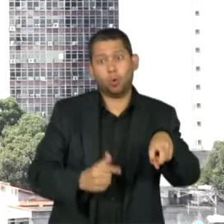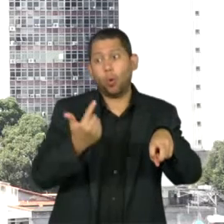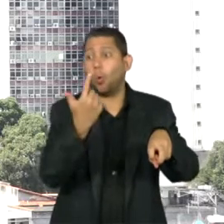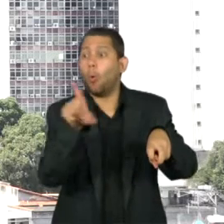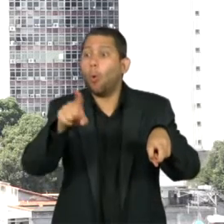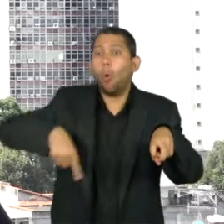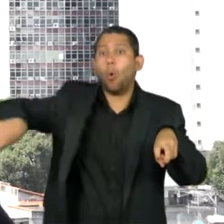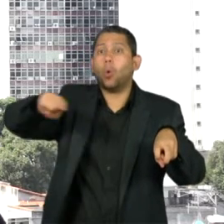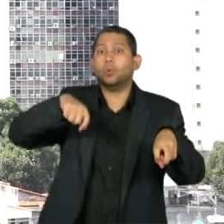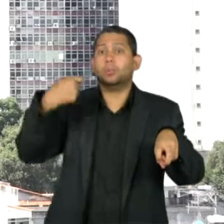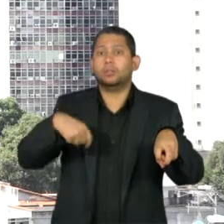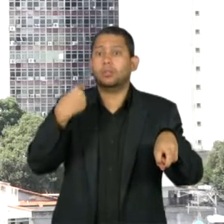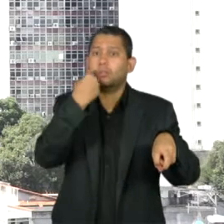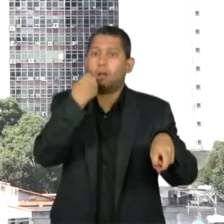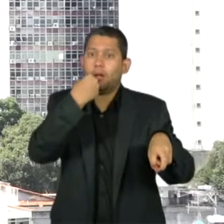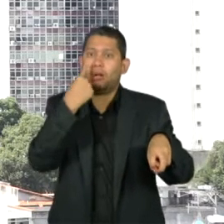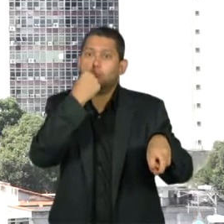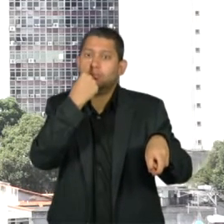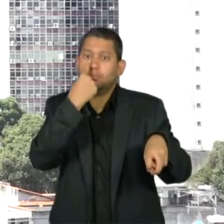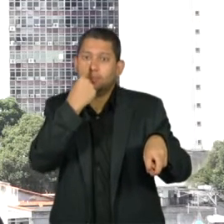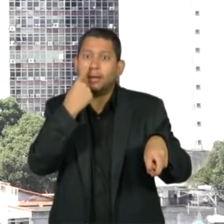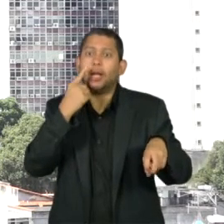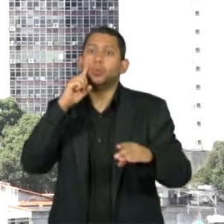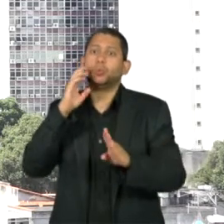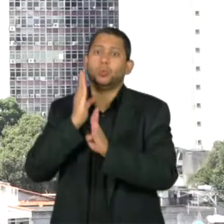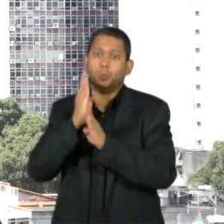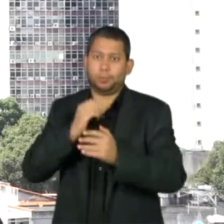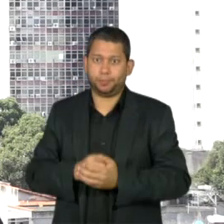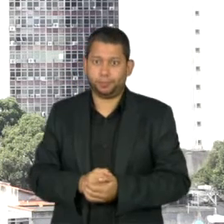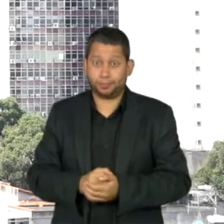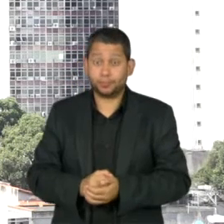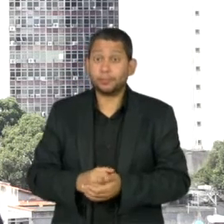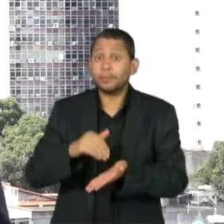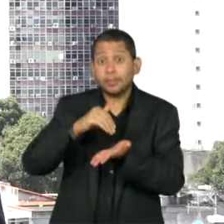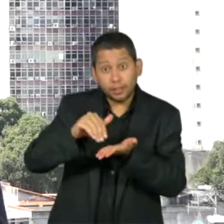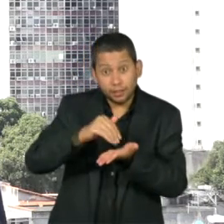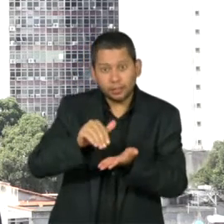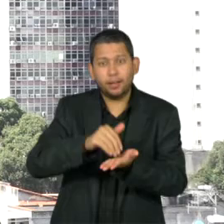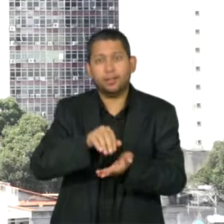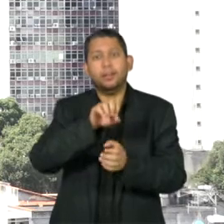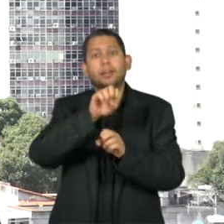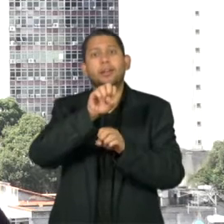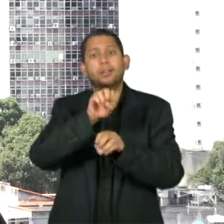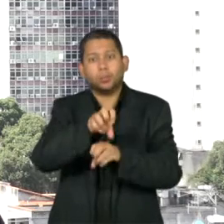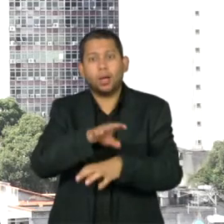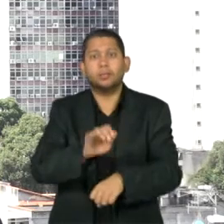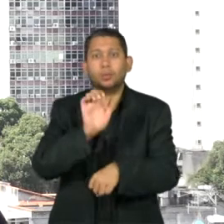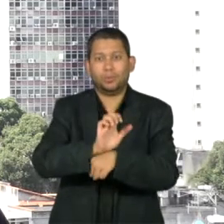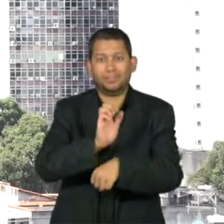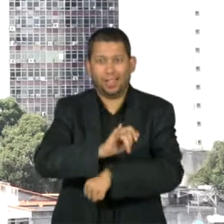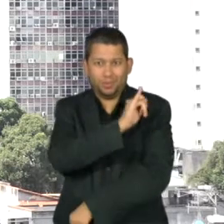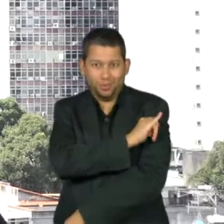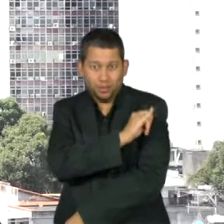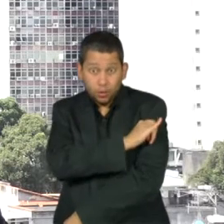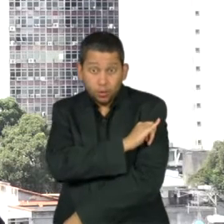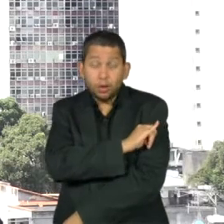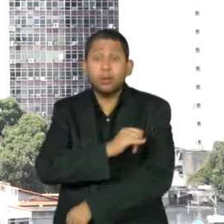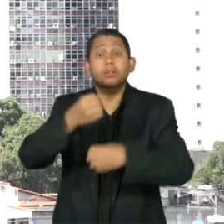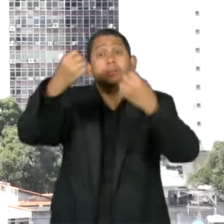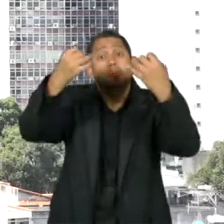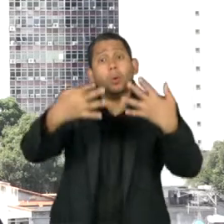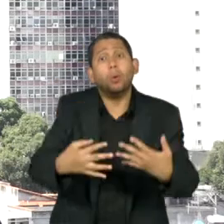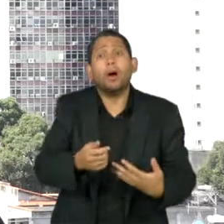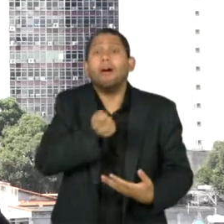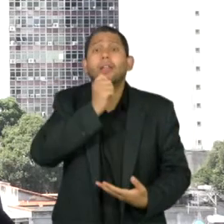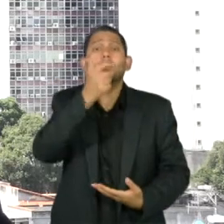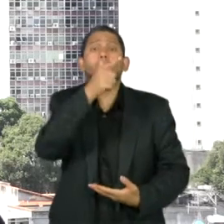o teste. De acordo com a Secretaria de Estado de Educação do Rio de Janeiro, ainda não existe